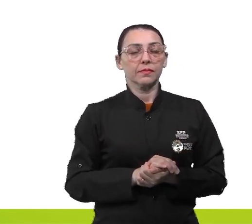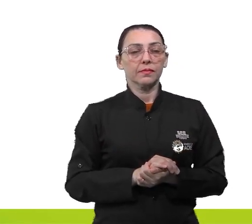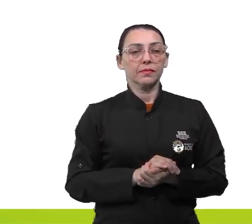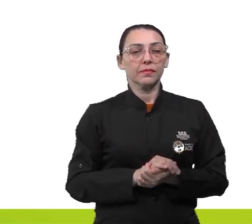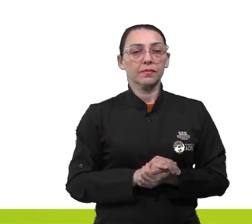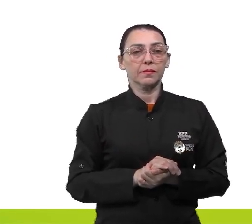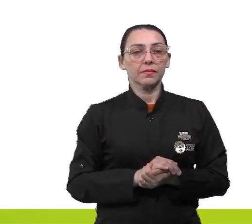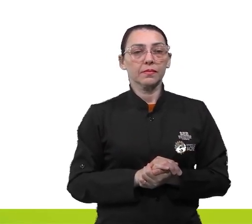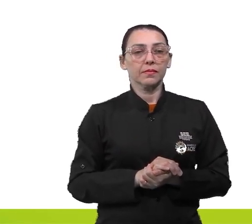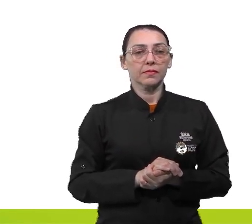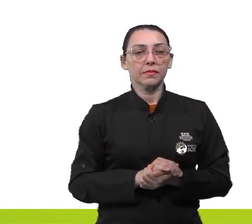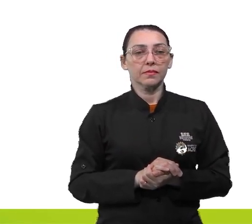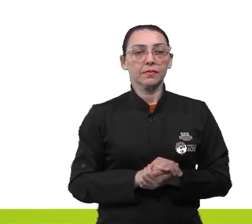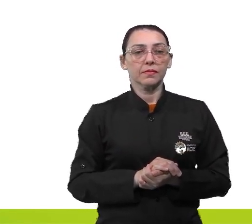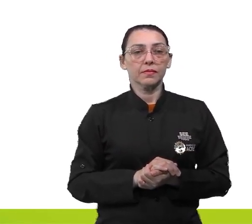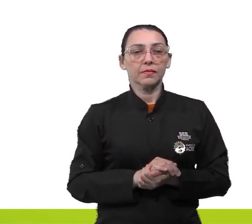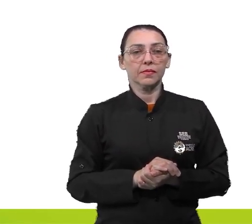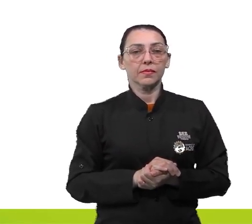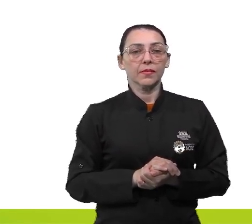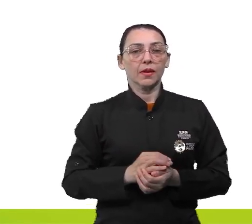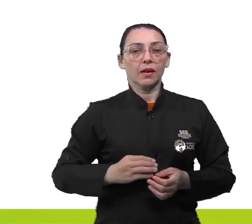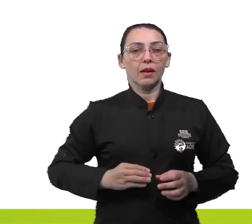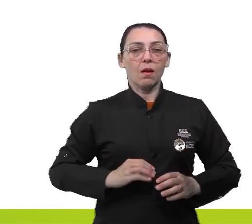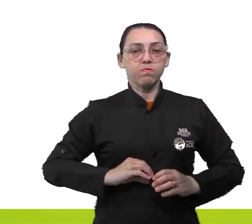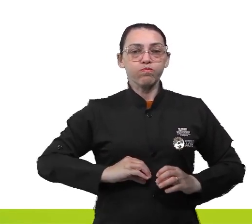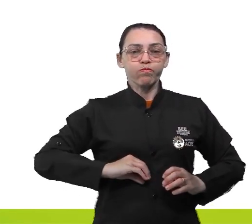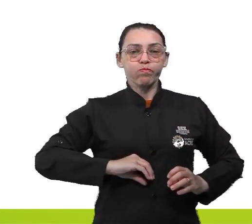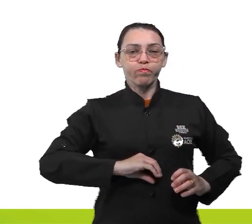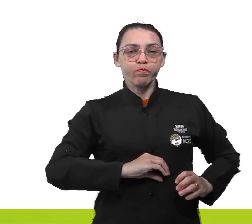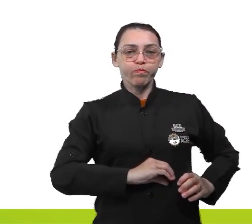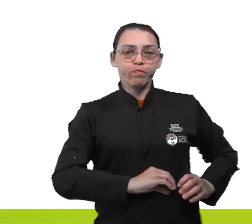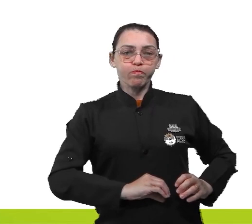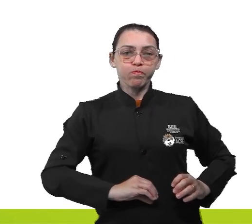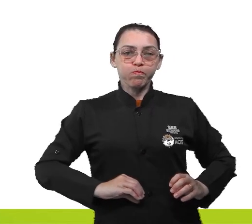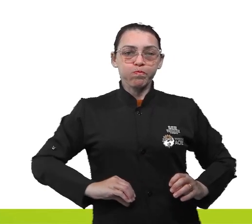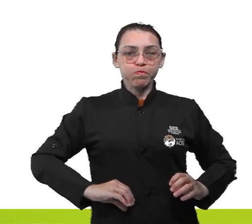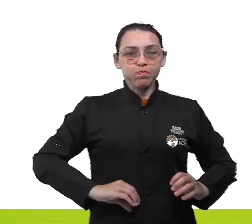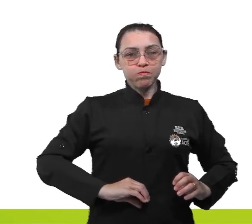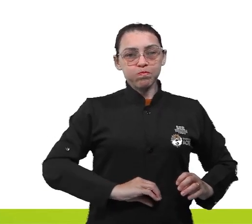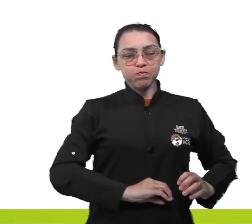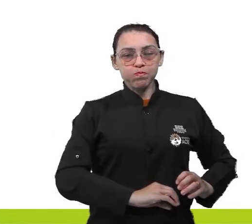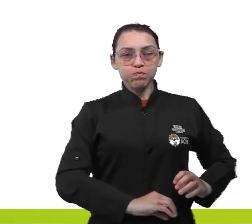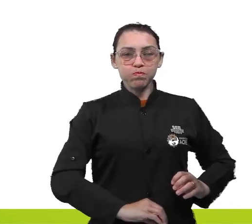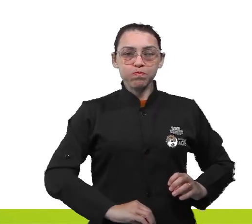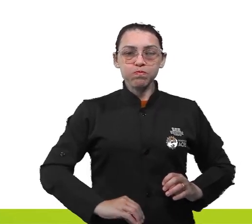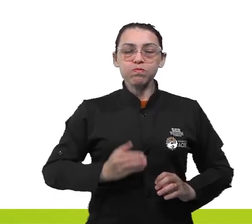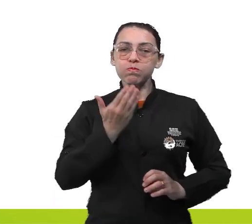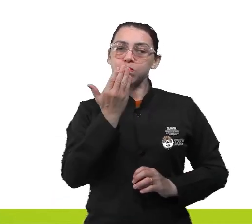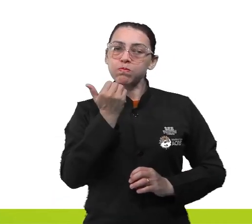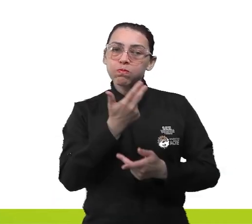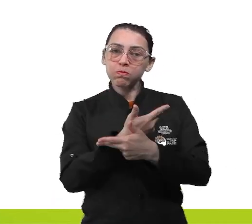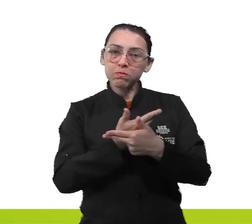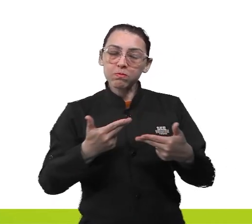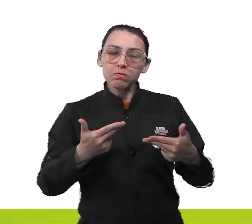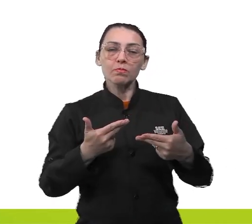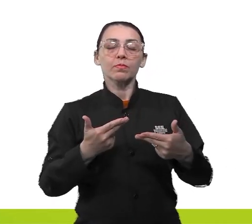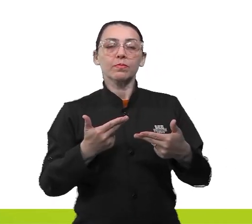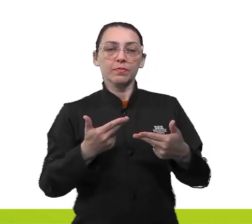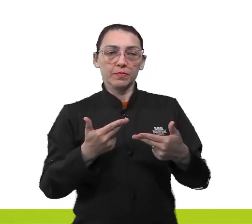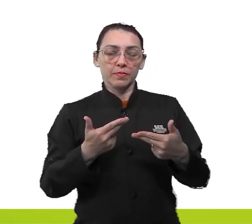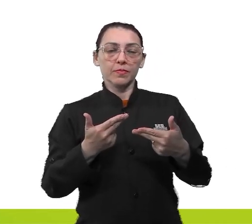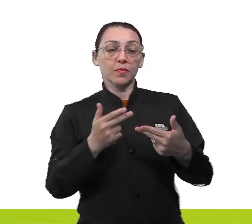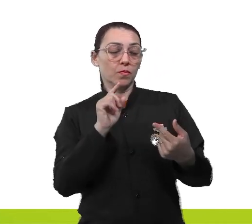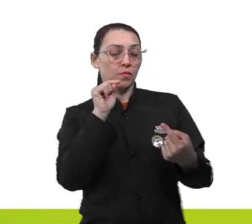o intestino grosso, pessoal. Sim, aquele alimento vai seguindo aqui. A função do